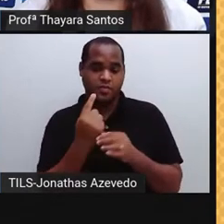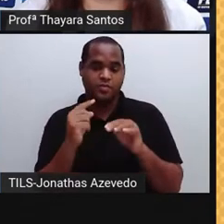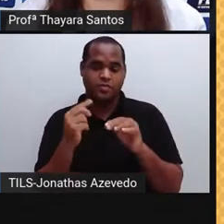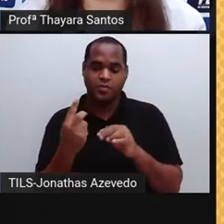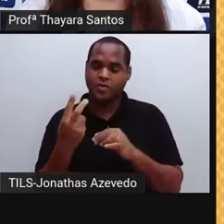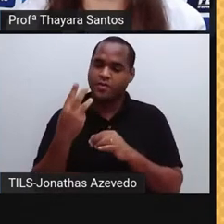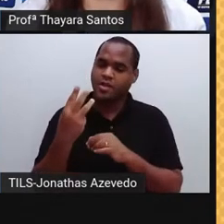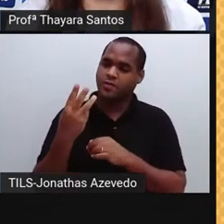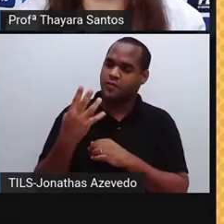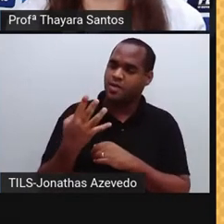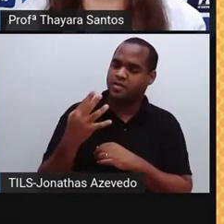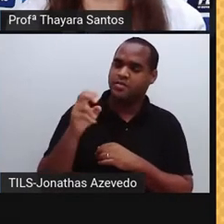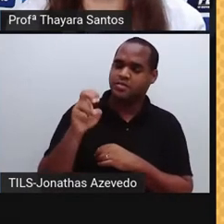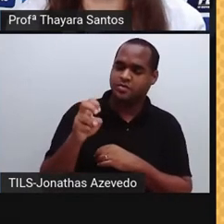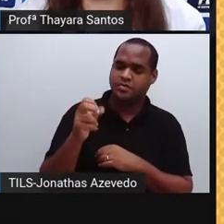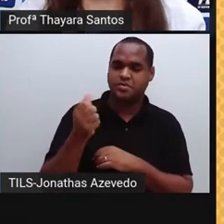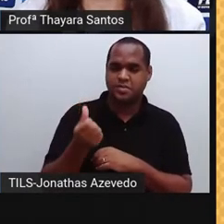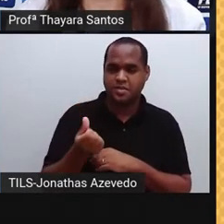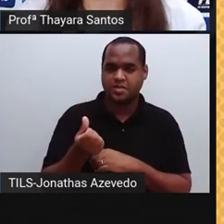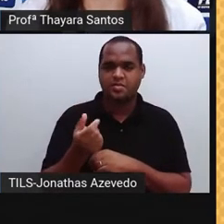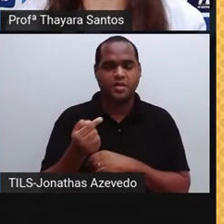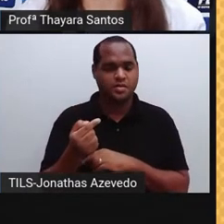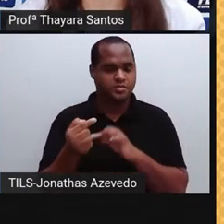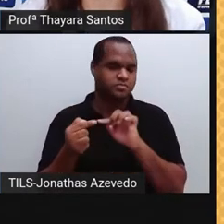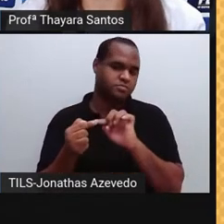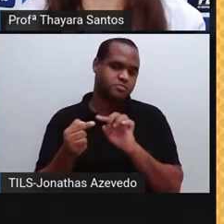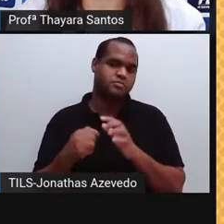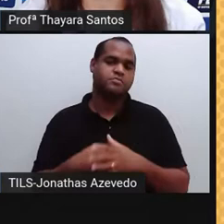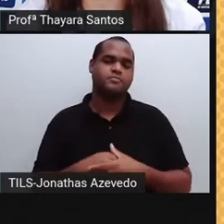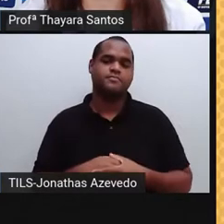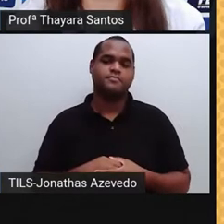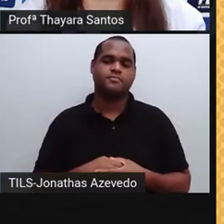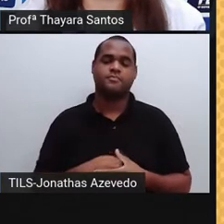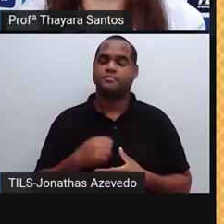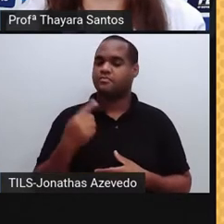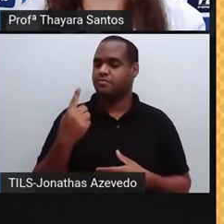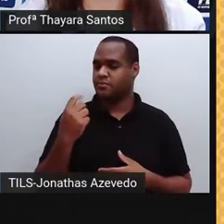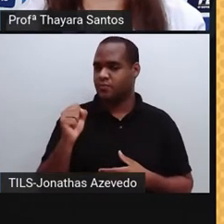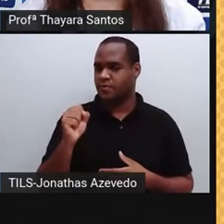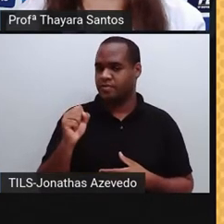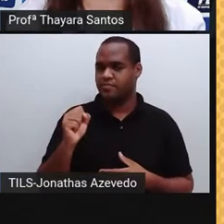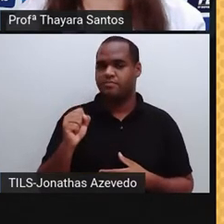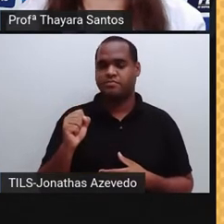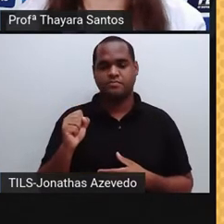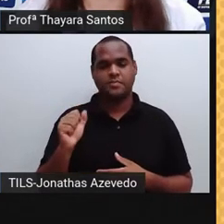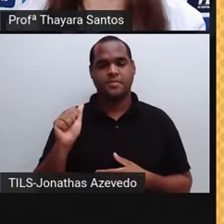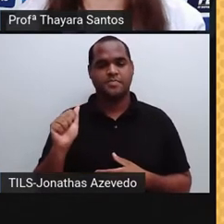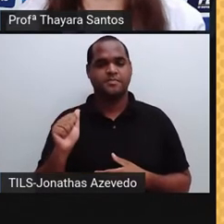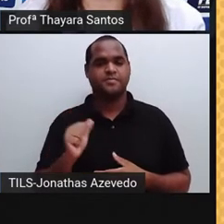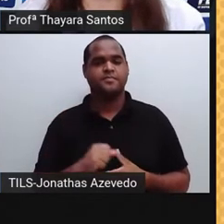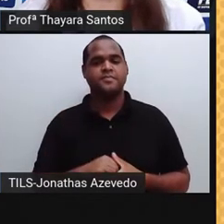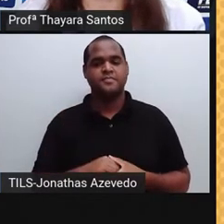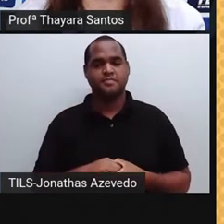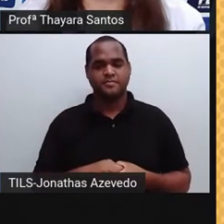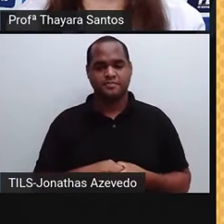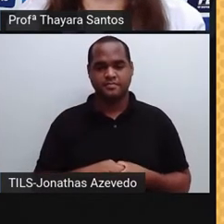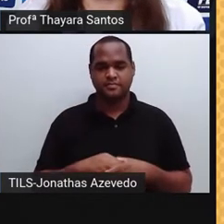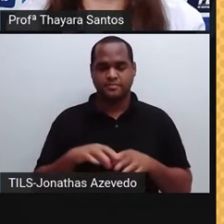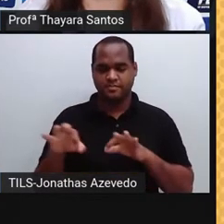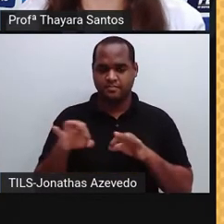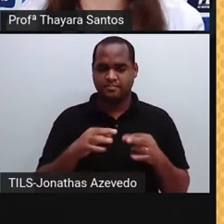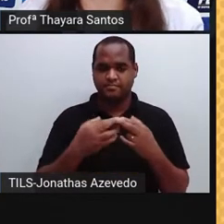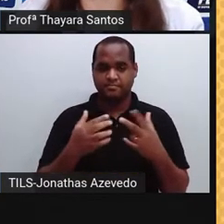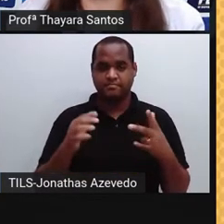2, família 3, 4, 5, até a gente chegar na família 18, ó. Então, eles estão organizados desse jeito.